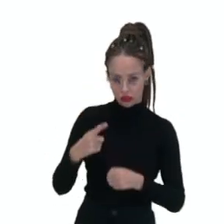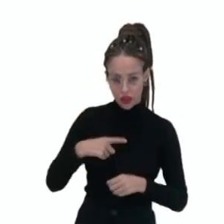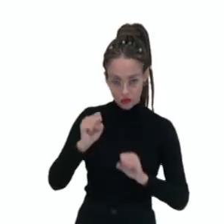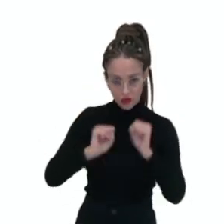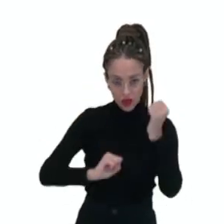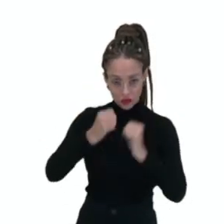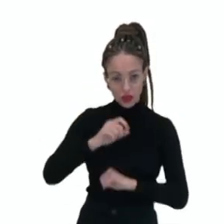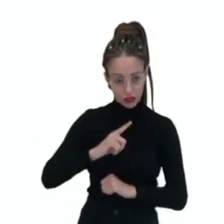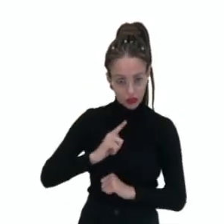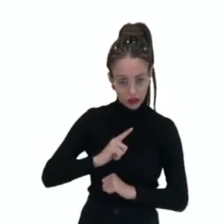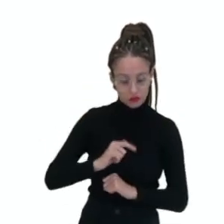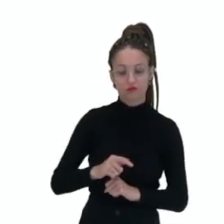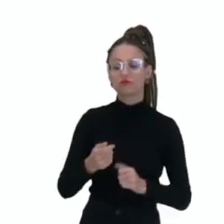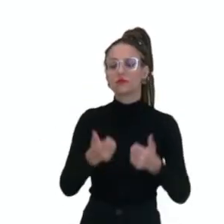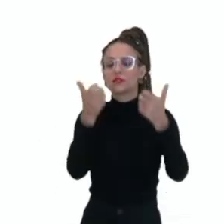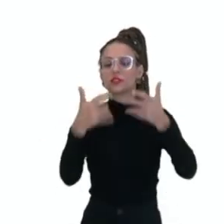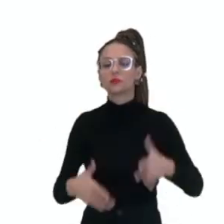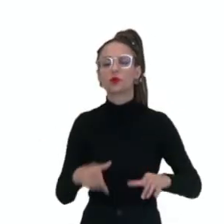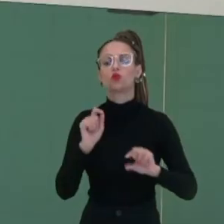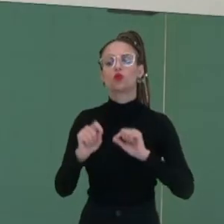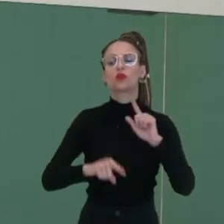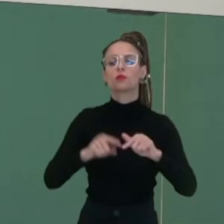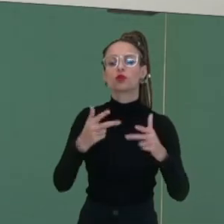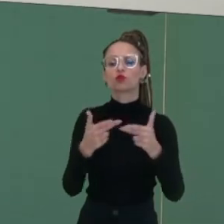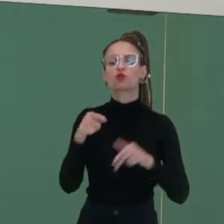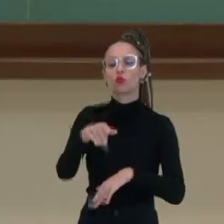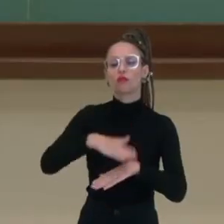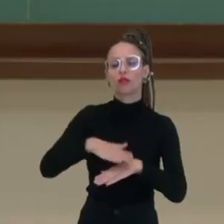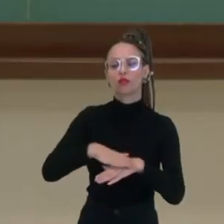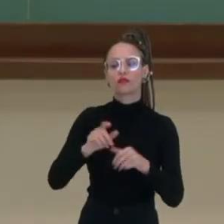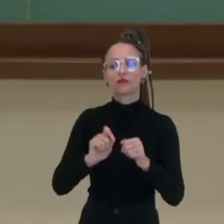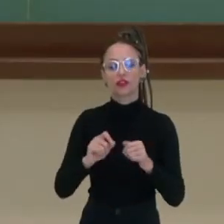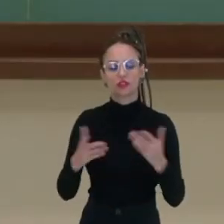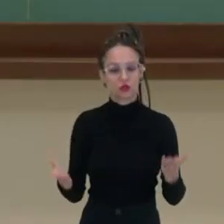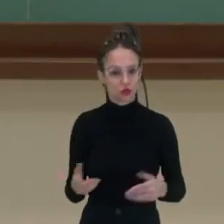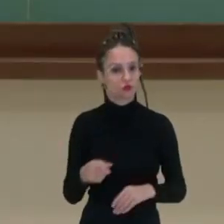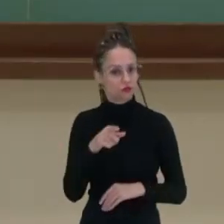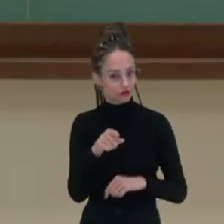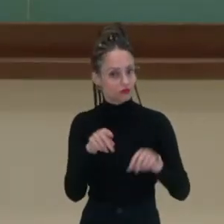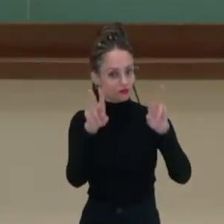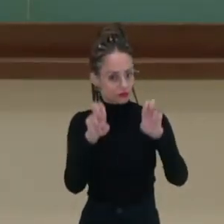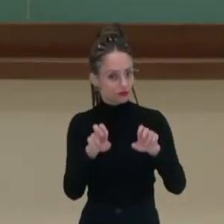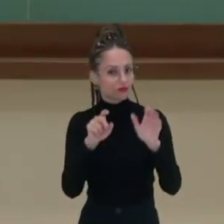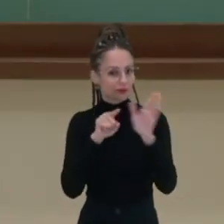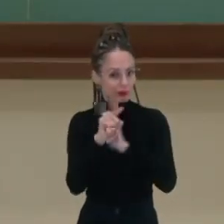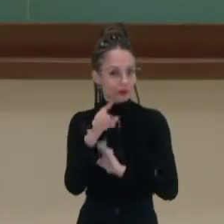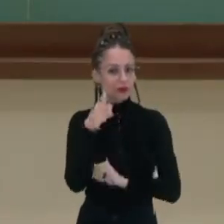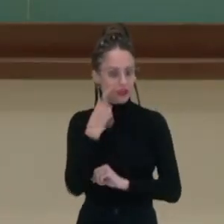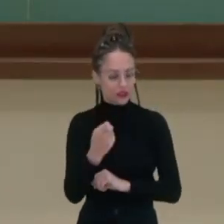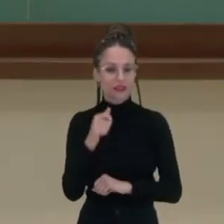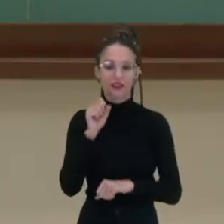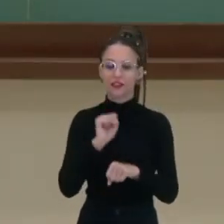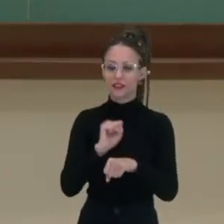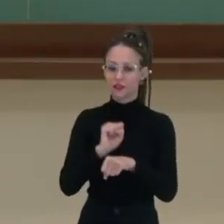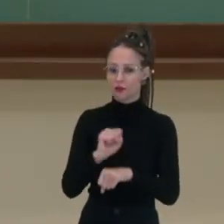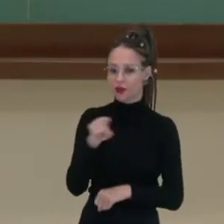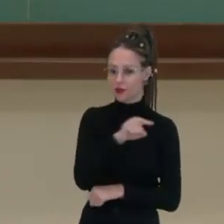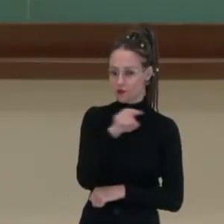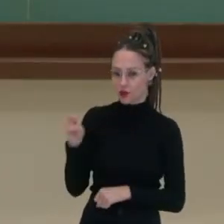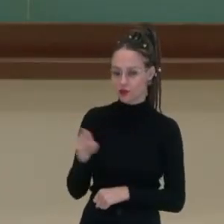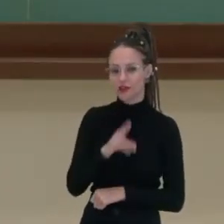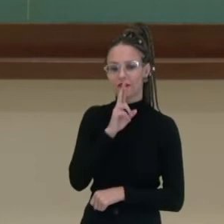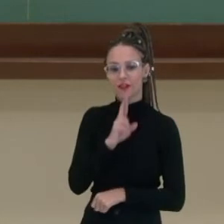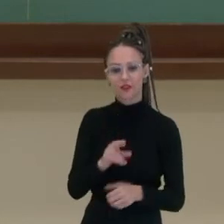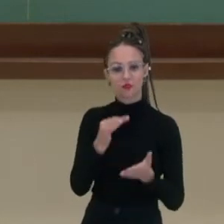fábrica? E escreva qual produto é produzido por ela. Questão interessante essa aí, né? Então eu aguardo vocês com uma